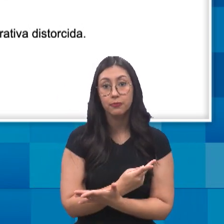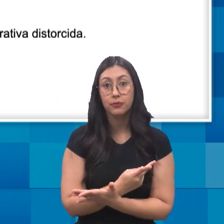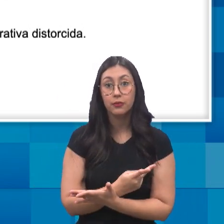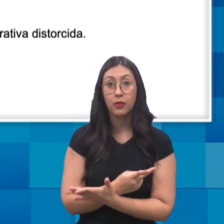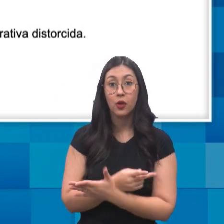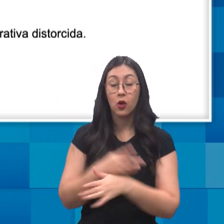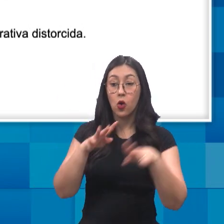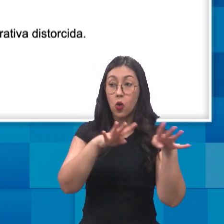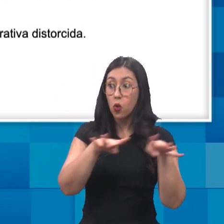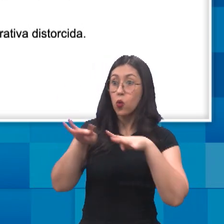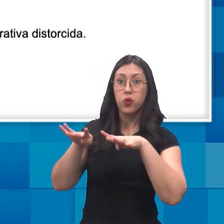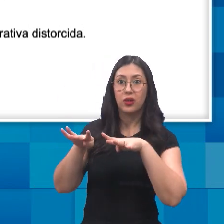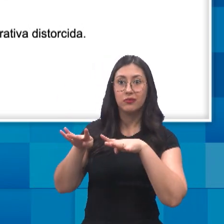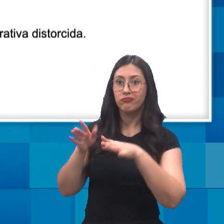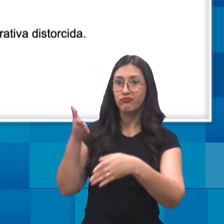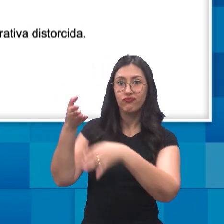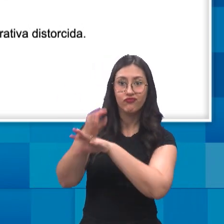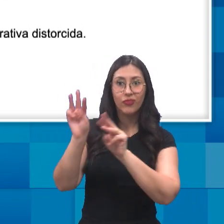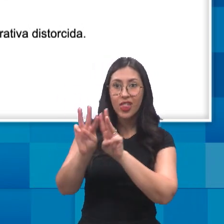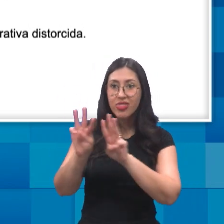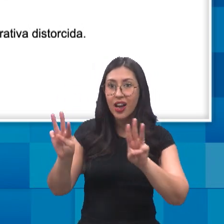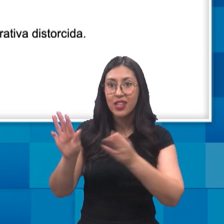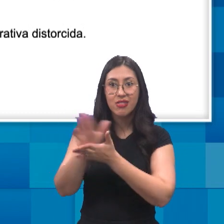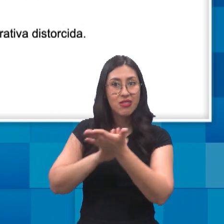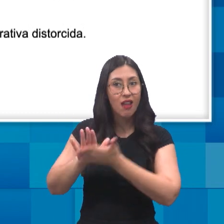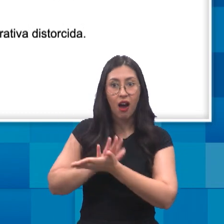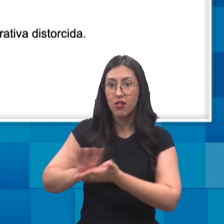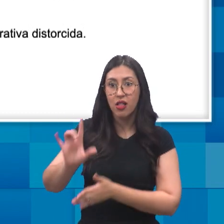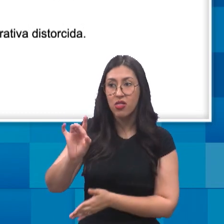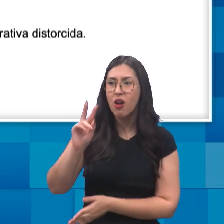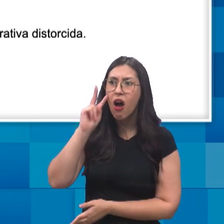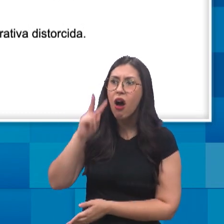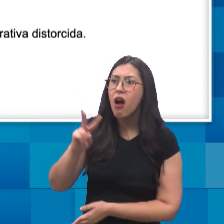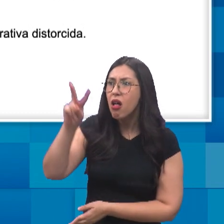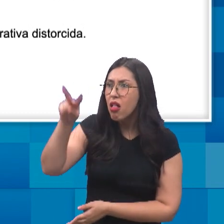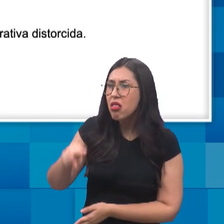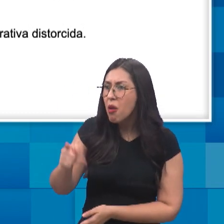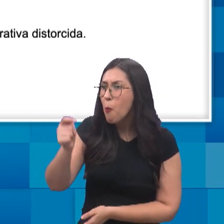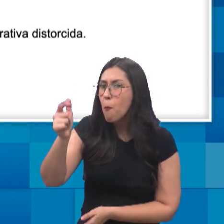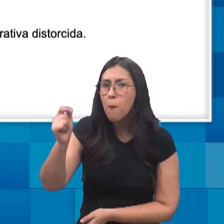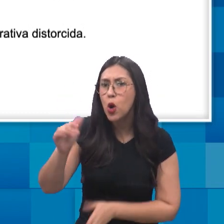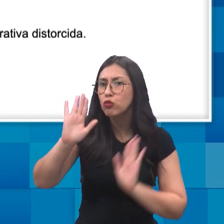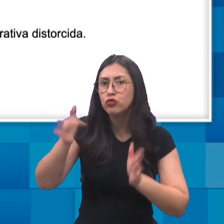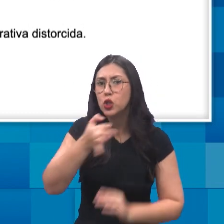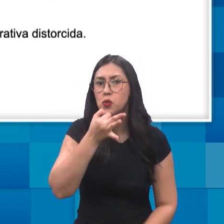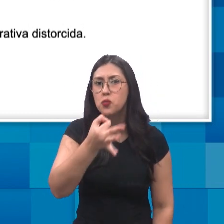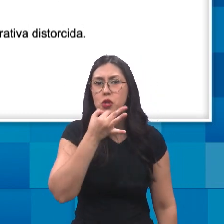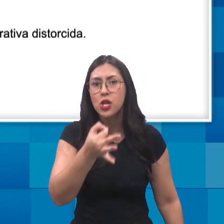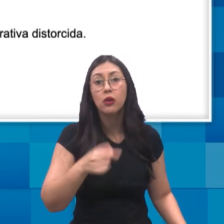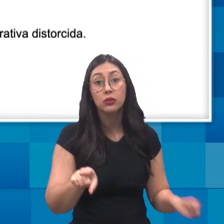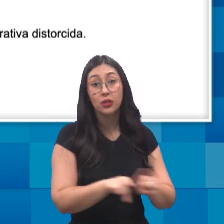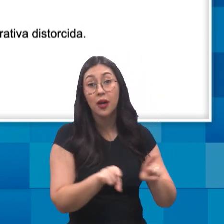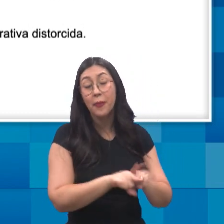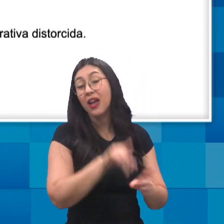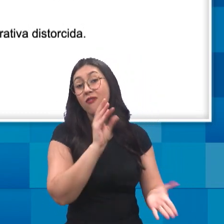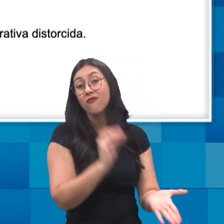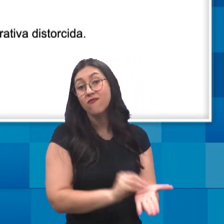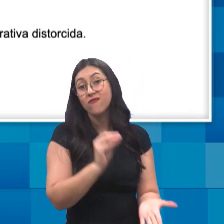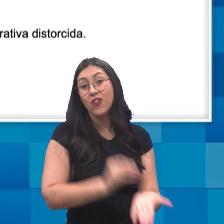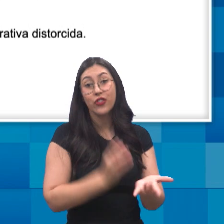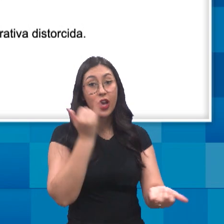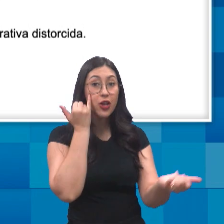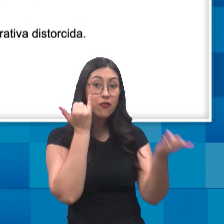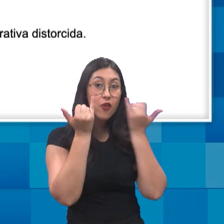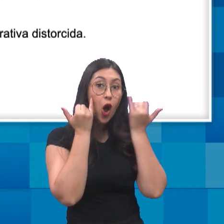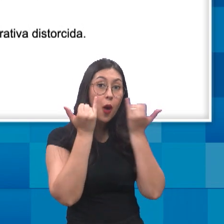não acessa o site e forma opinião apenas pelo que lê no post, e a omissão de informações essenciais na chamada, que acaba